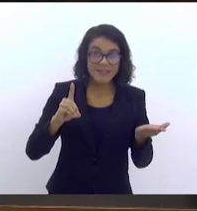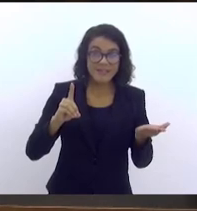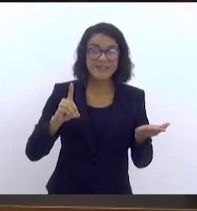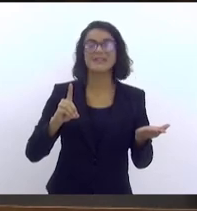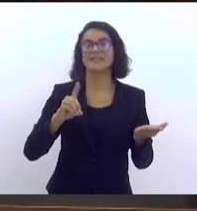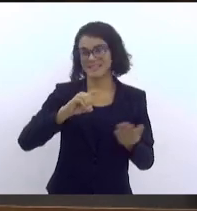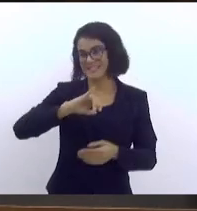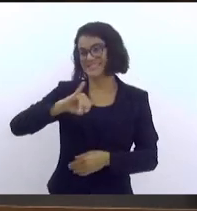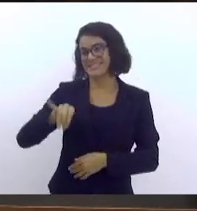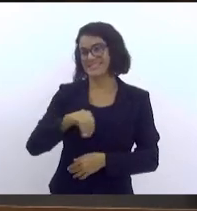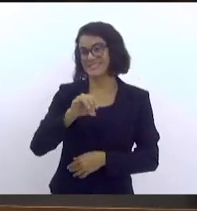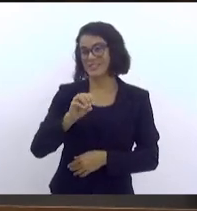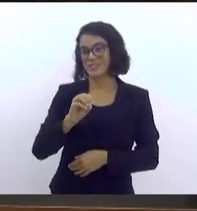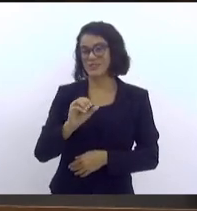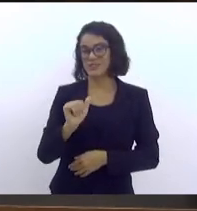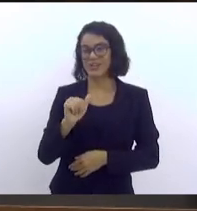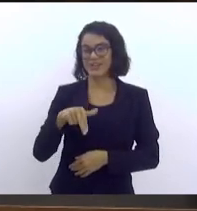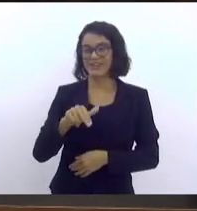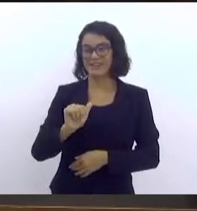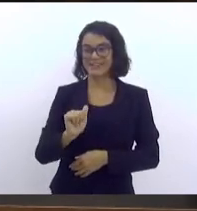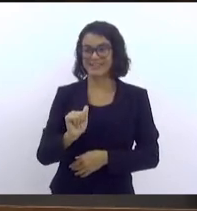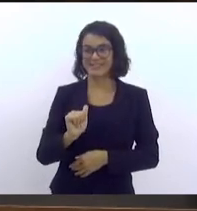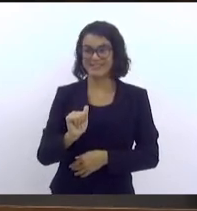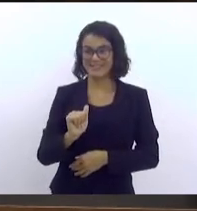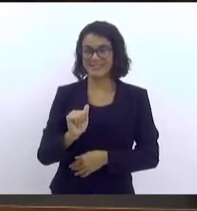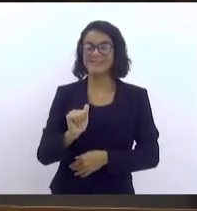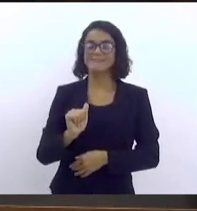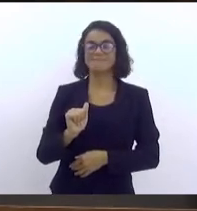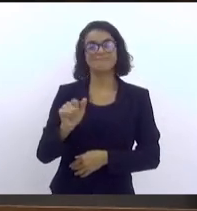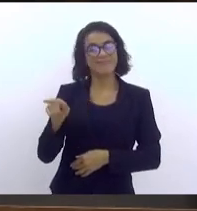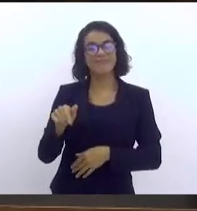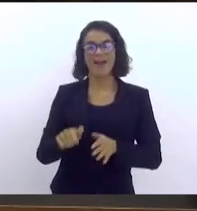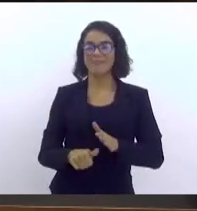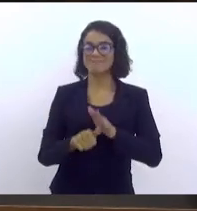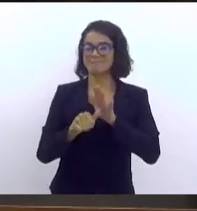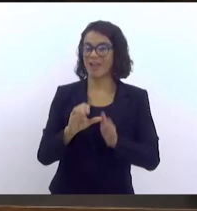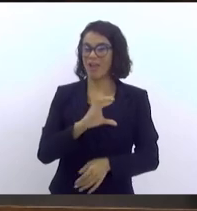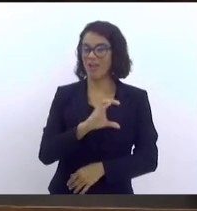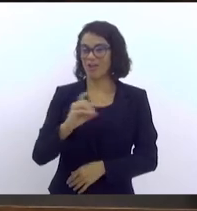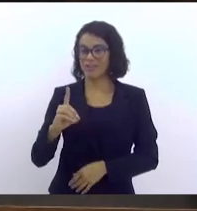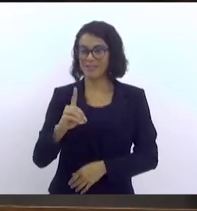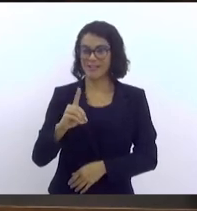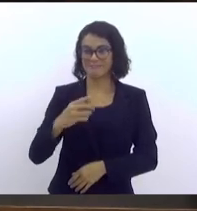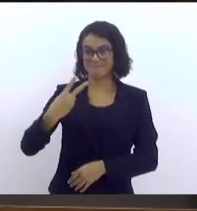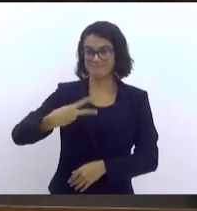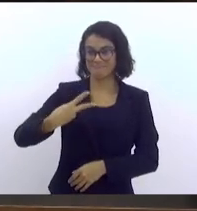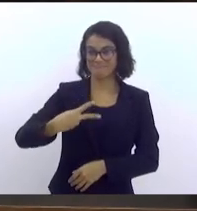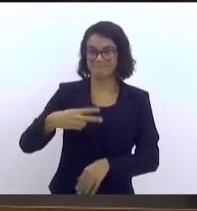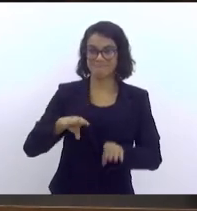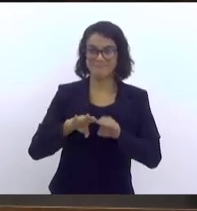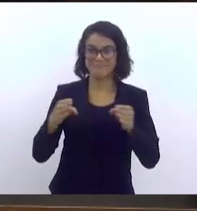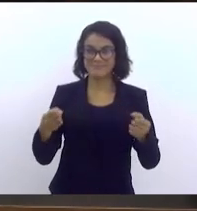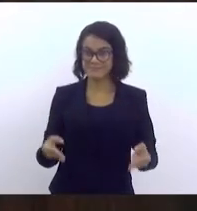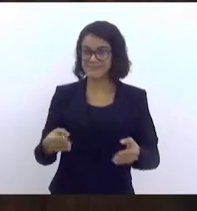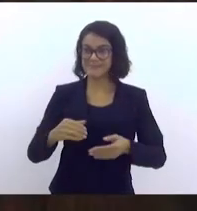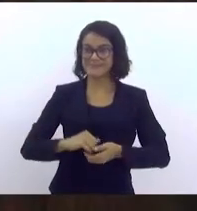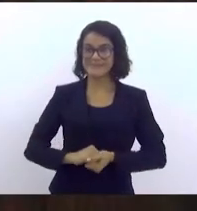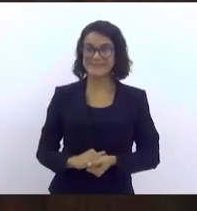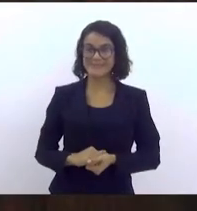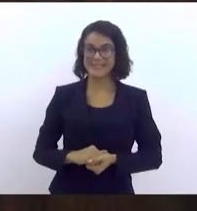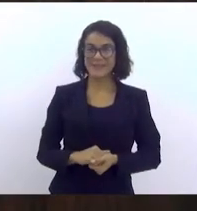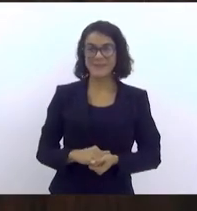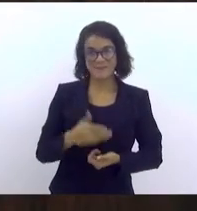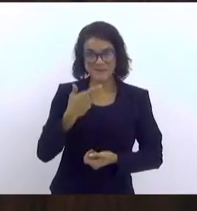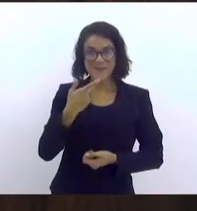Joana Nossa amiga Joana que vai condenar a segunda mesa então Ariane Gostaria que você desse